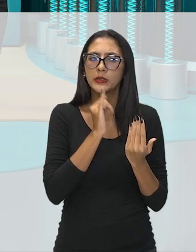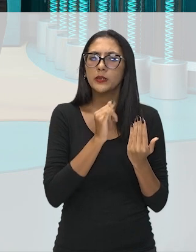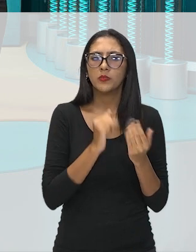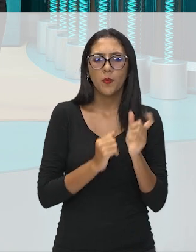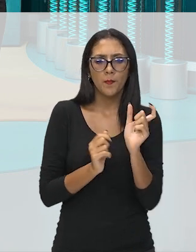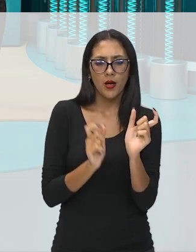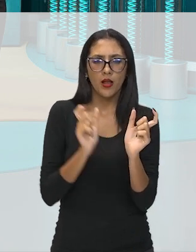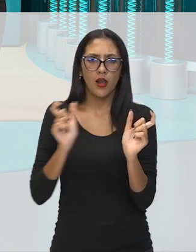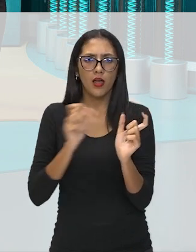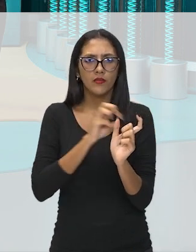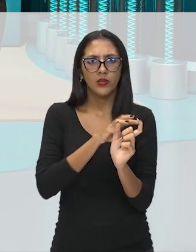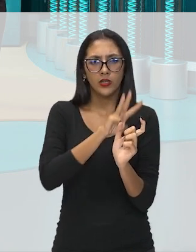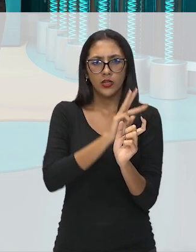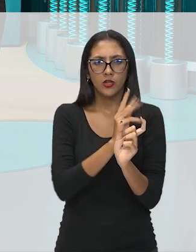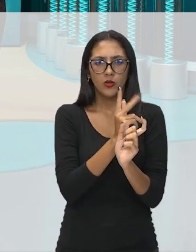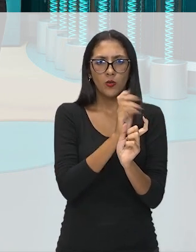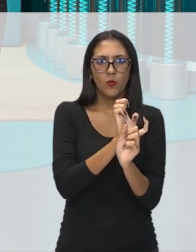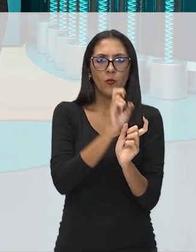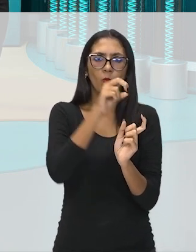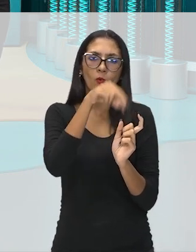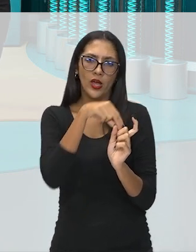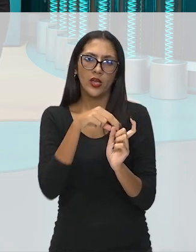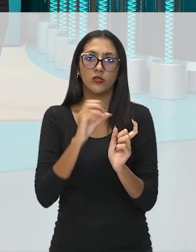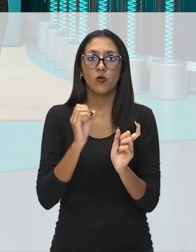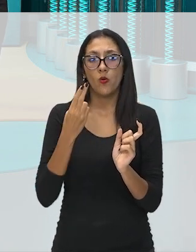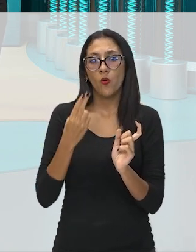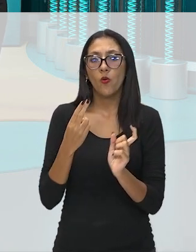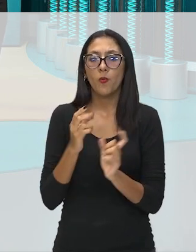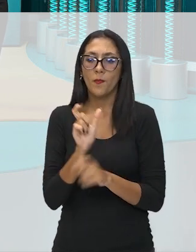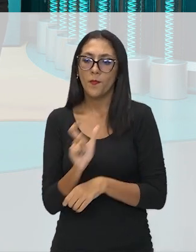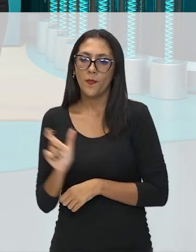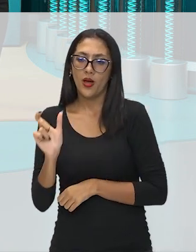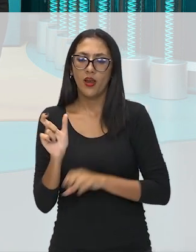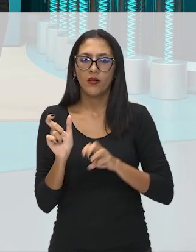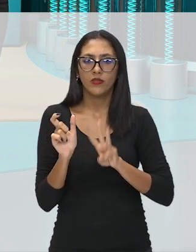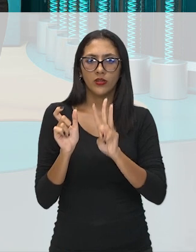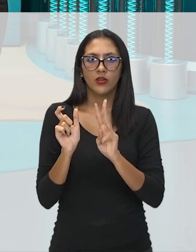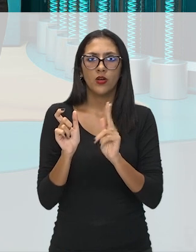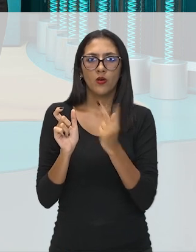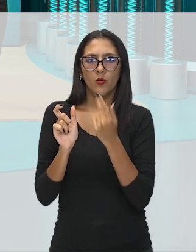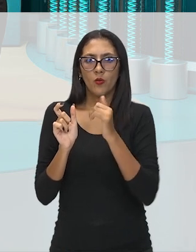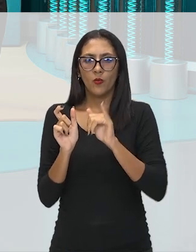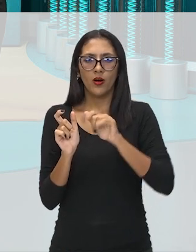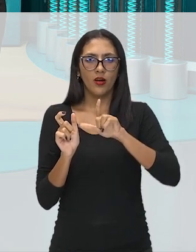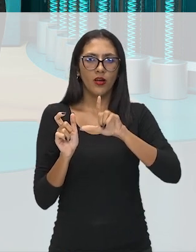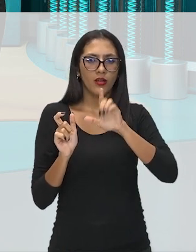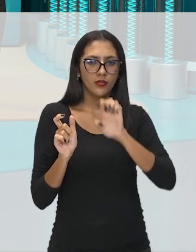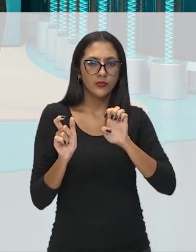é uma dica para vocês para saber quando usar o